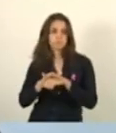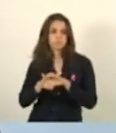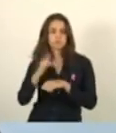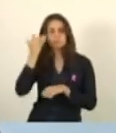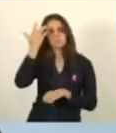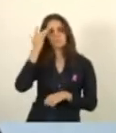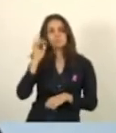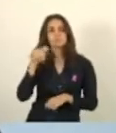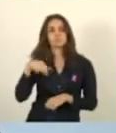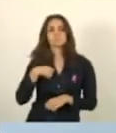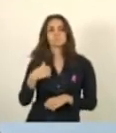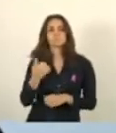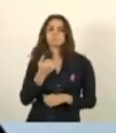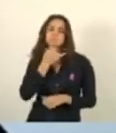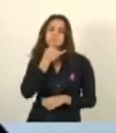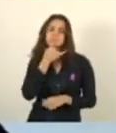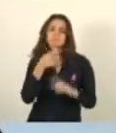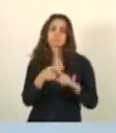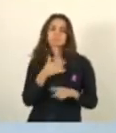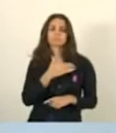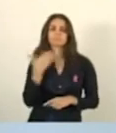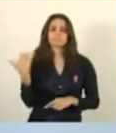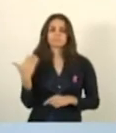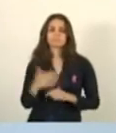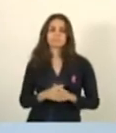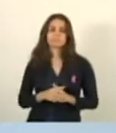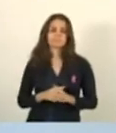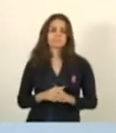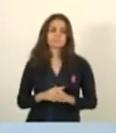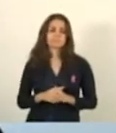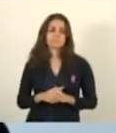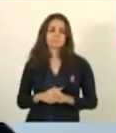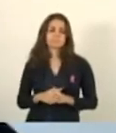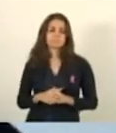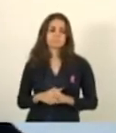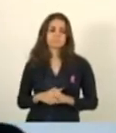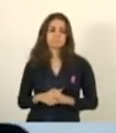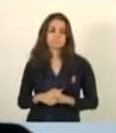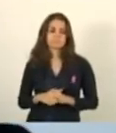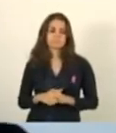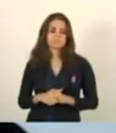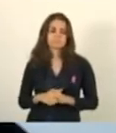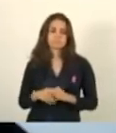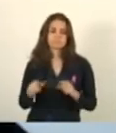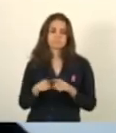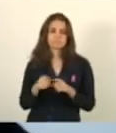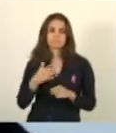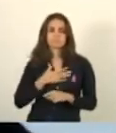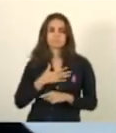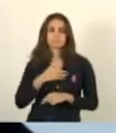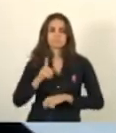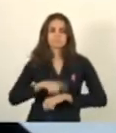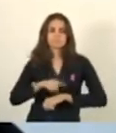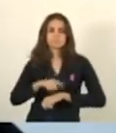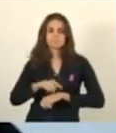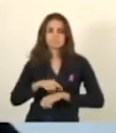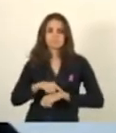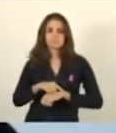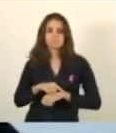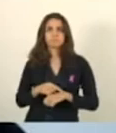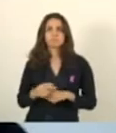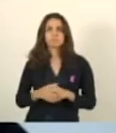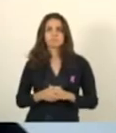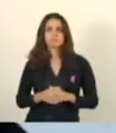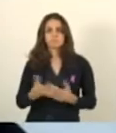adoentada, mas é uma grande perda para essa família. E por fim, dentro ainda da minha fala do tempo que me resta,